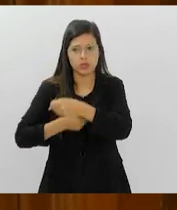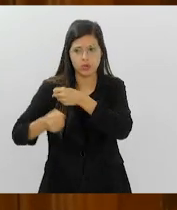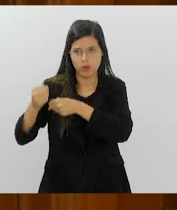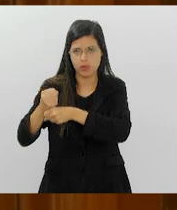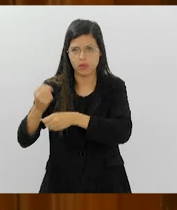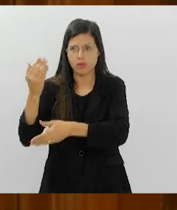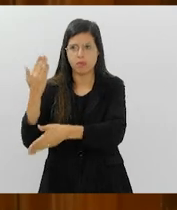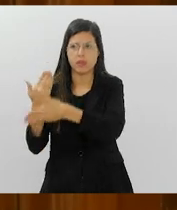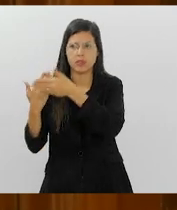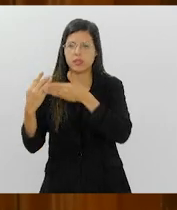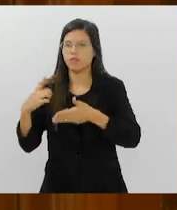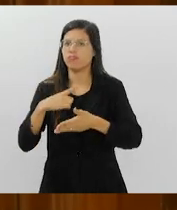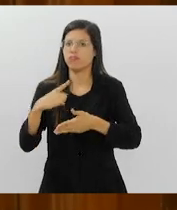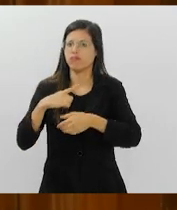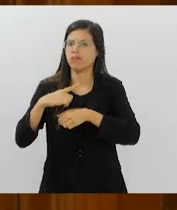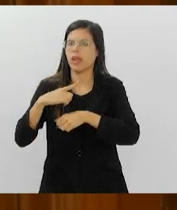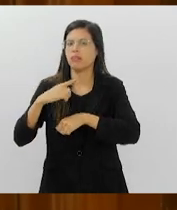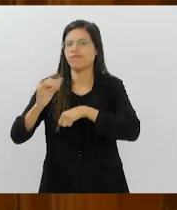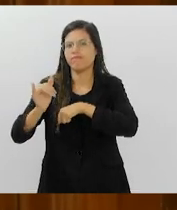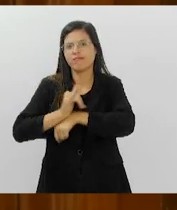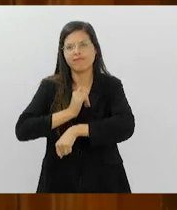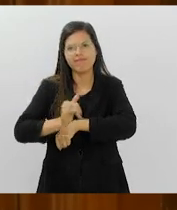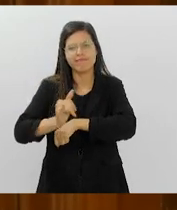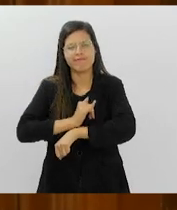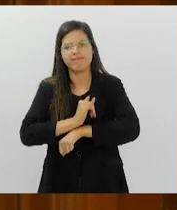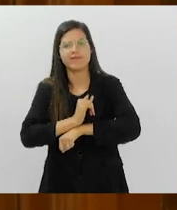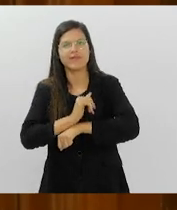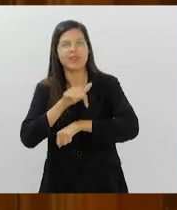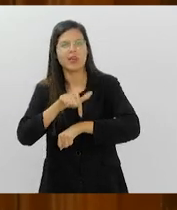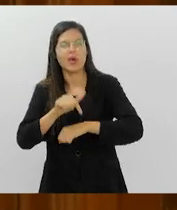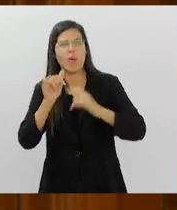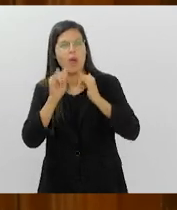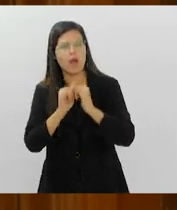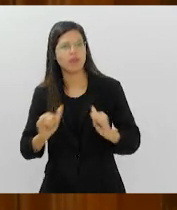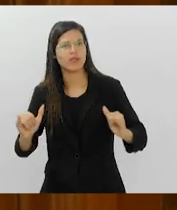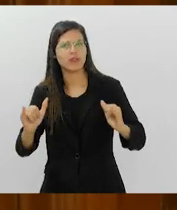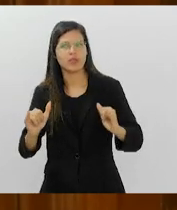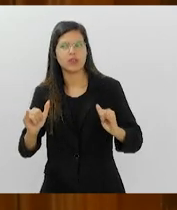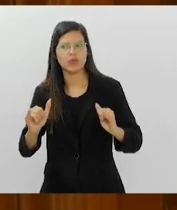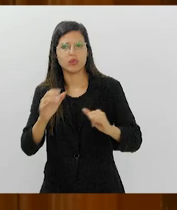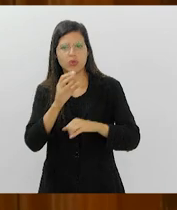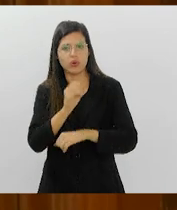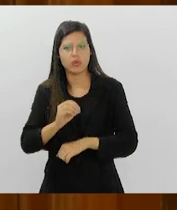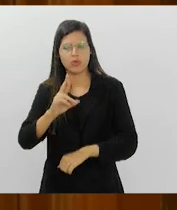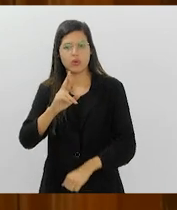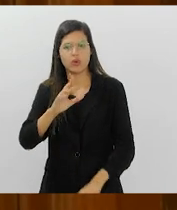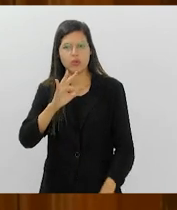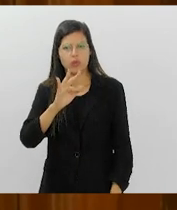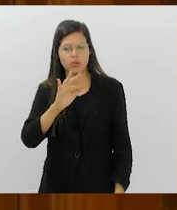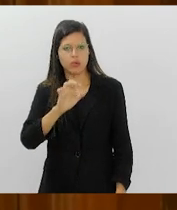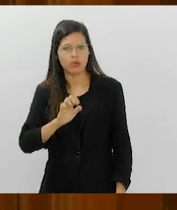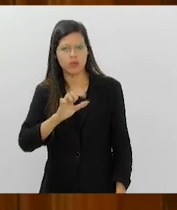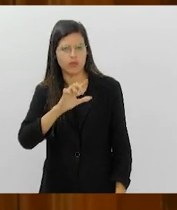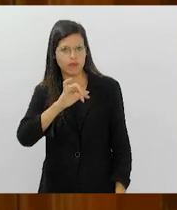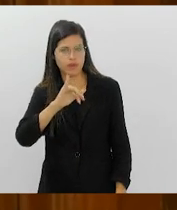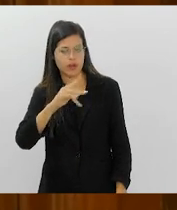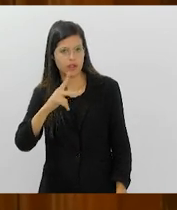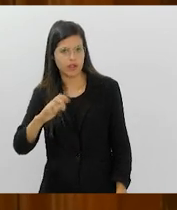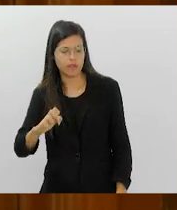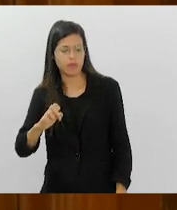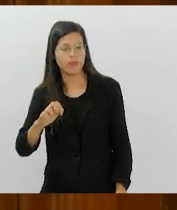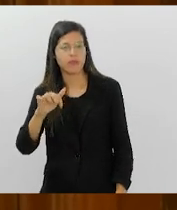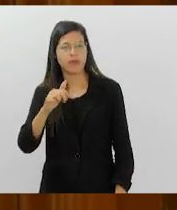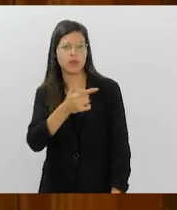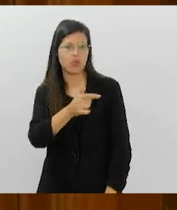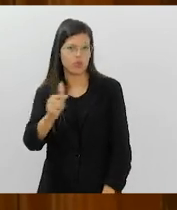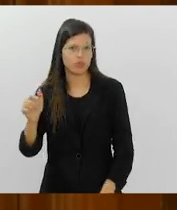tem ferramentas. Então fica aqui a mensagem que fica, doutor Felipe, Aline e caríssimos educadores,